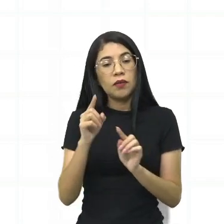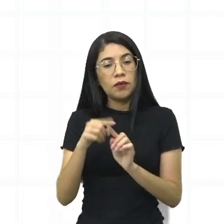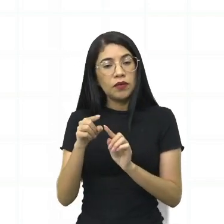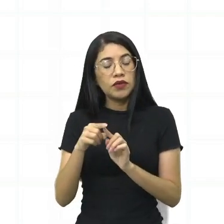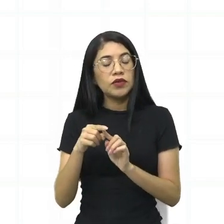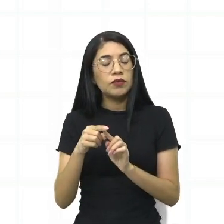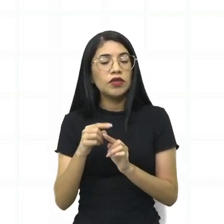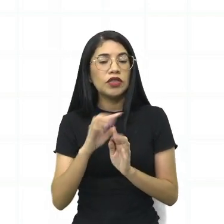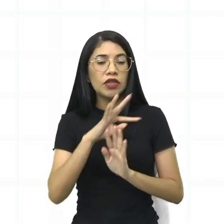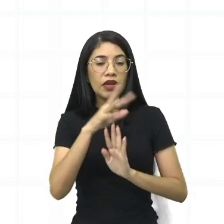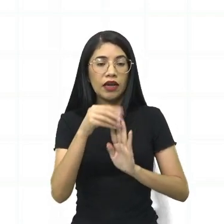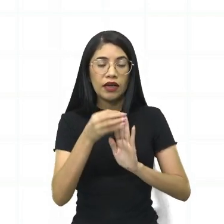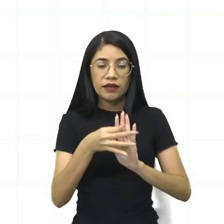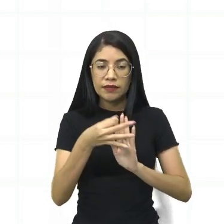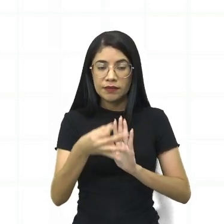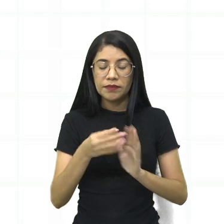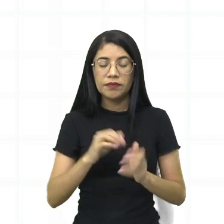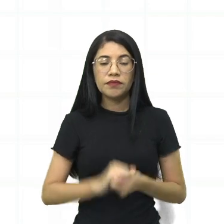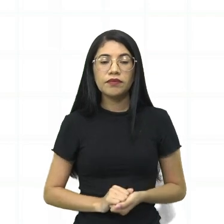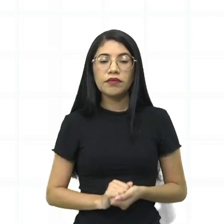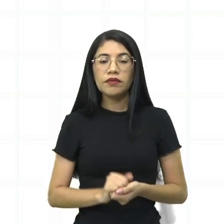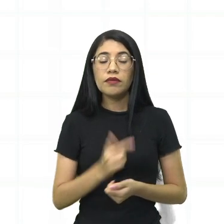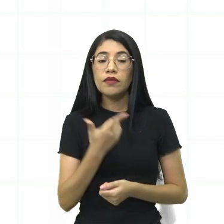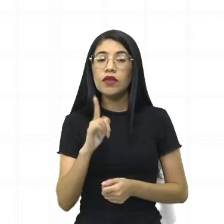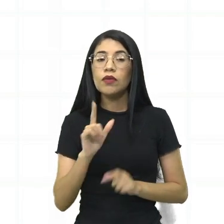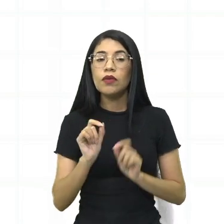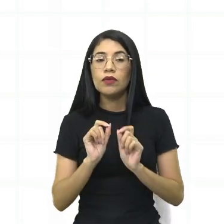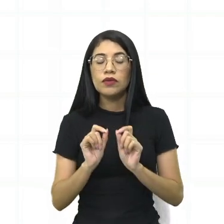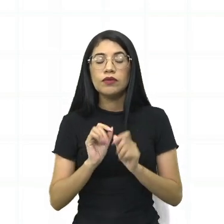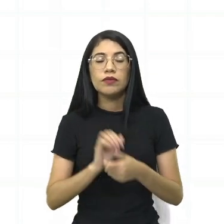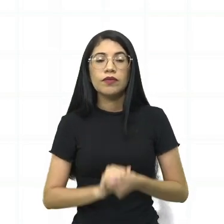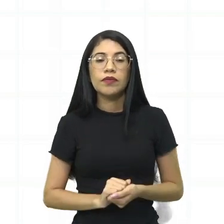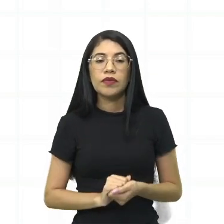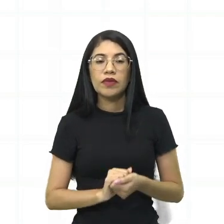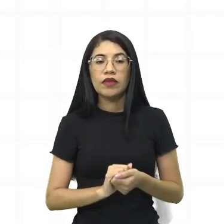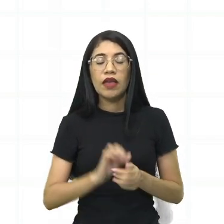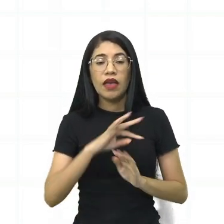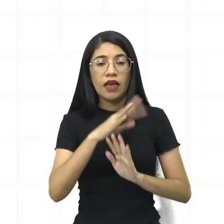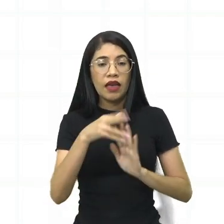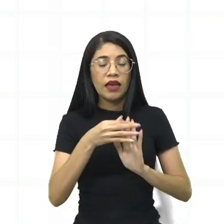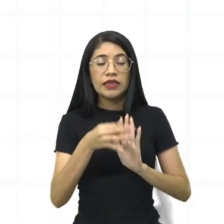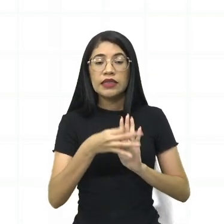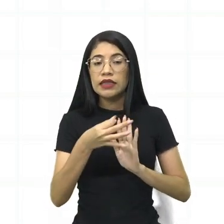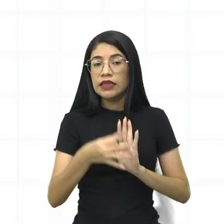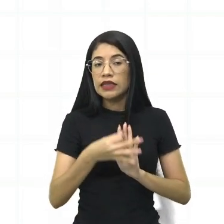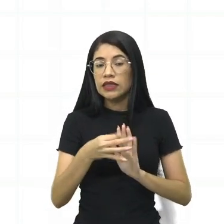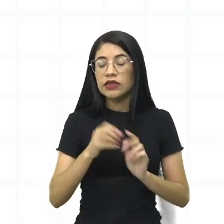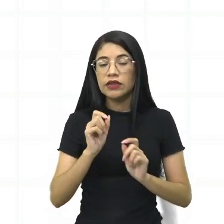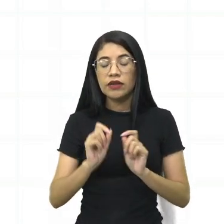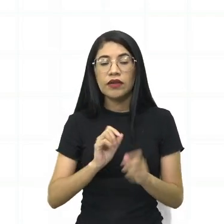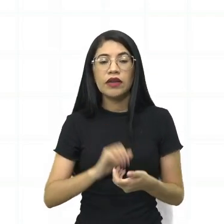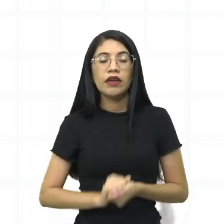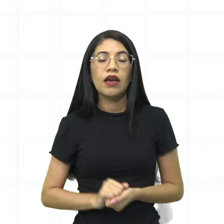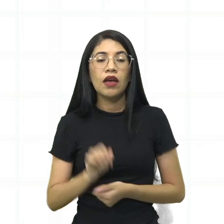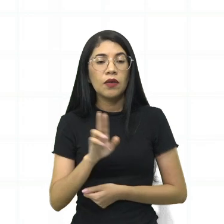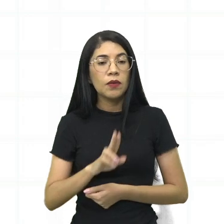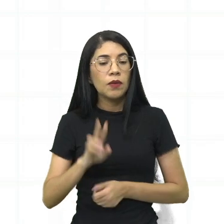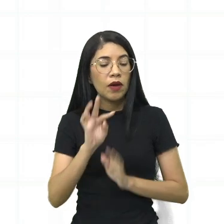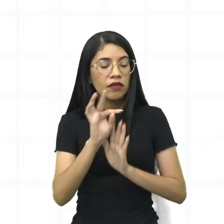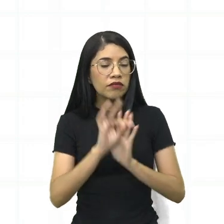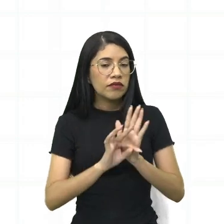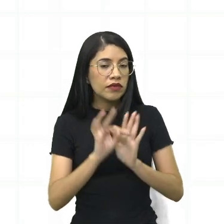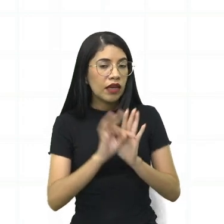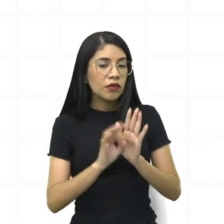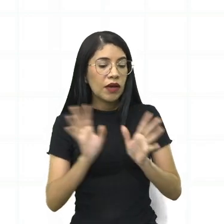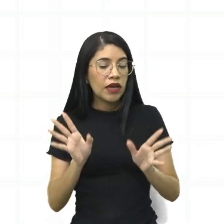resenha, tá? O outro tipo de resenha é a resenha crítica. E aí a resenha crítica é um texto utilizado para fazer o